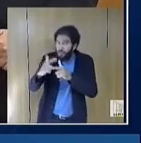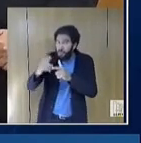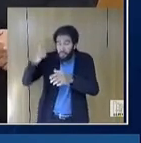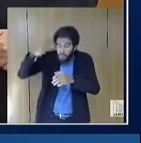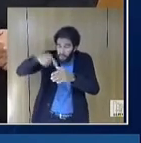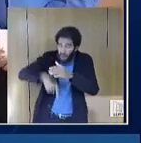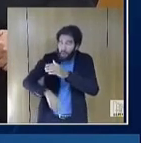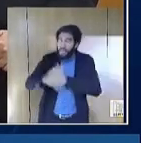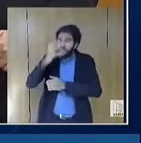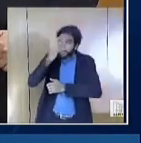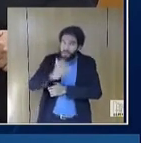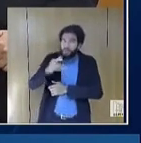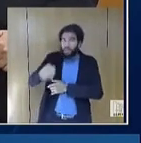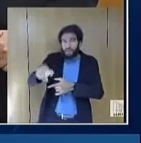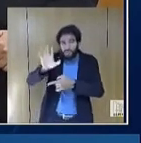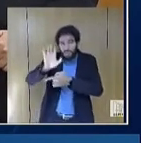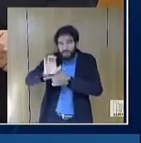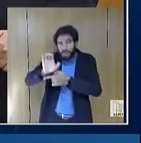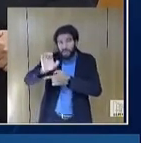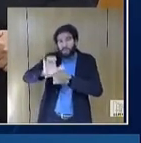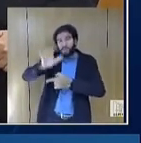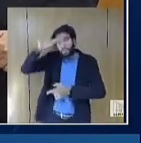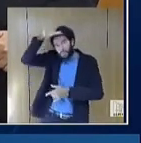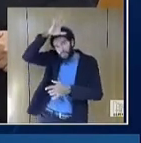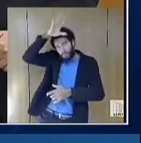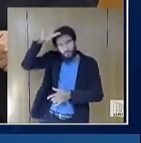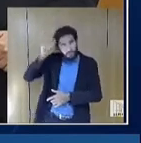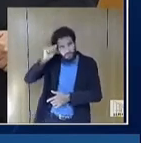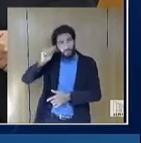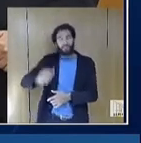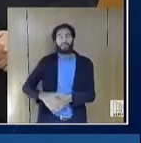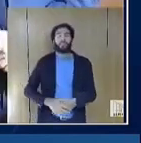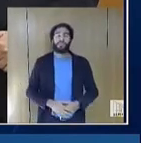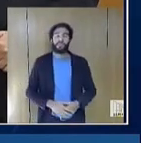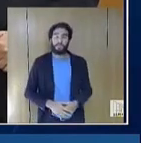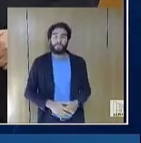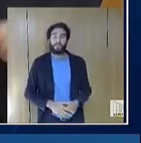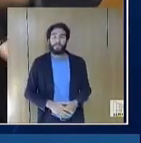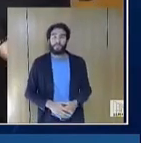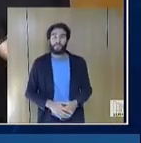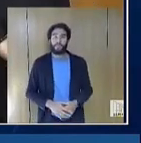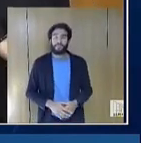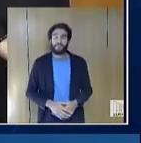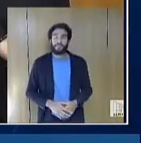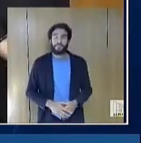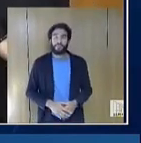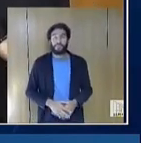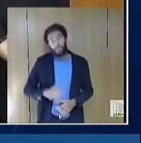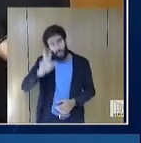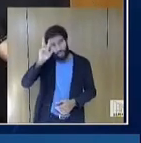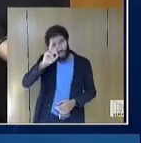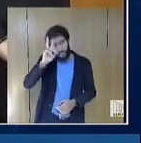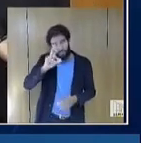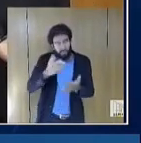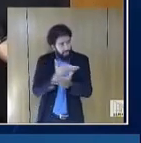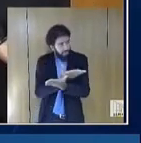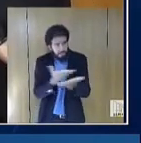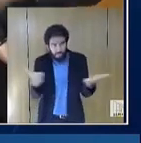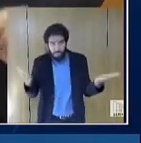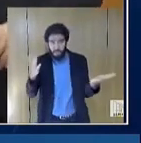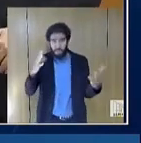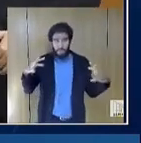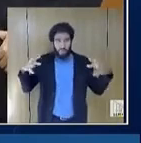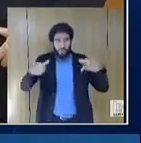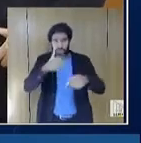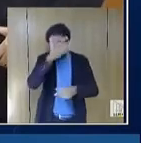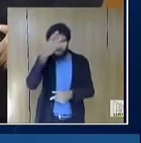do que aconteceu antes do crime, não só em planejamento, quem fez o que durante esse planejamento, mas,